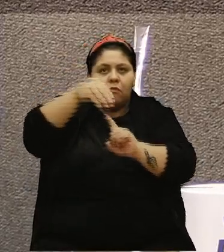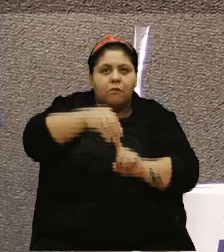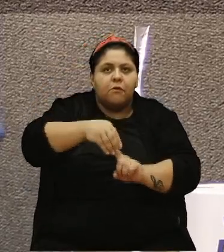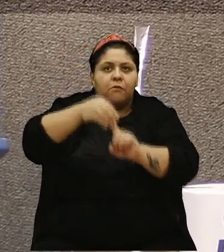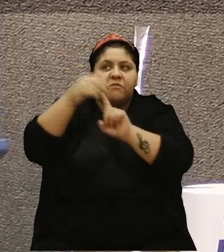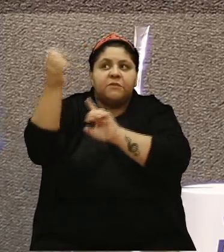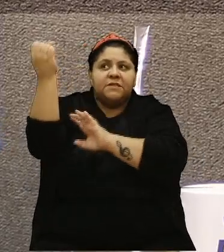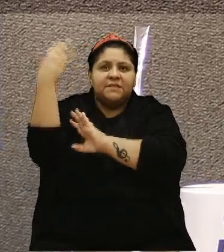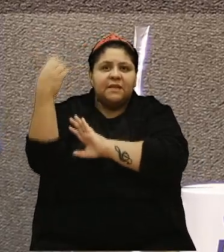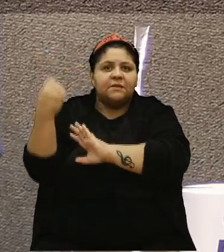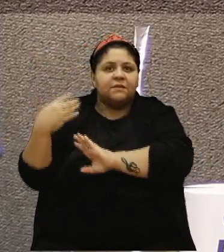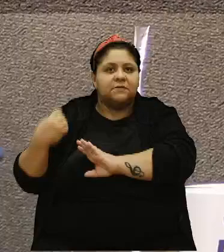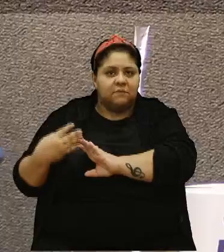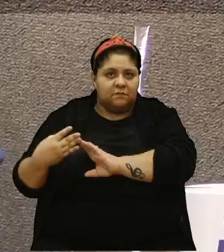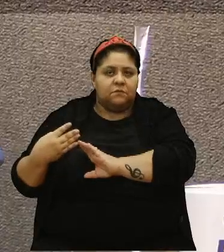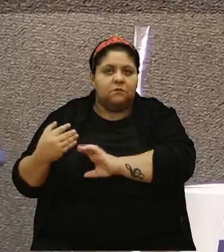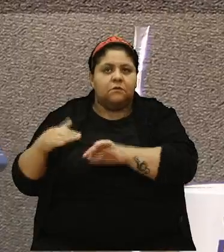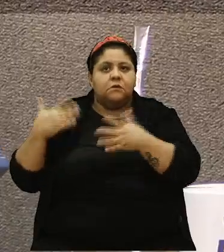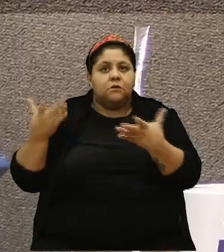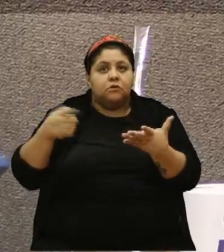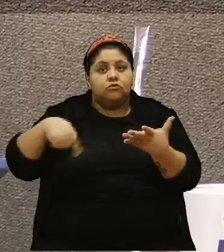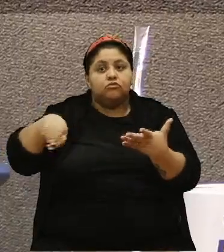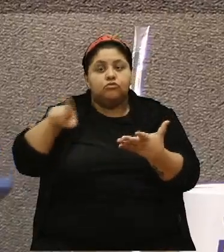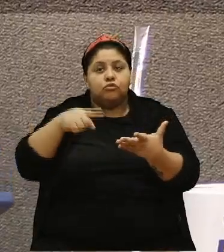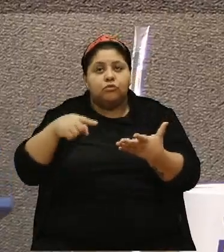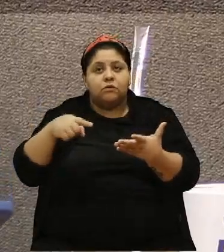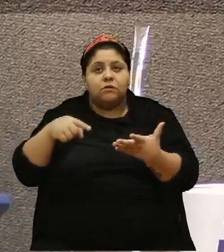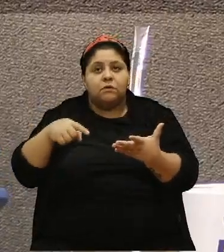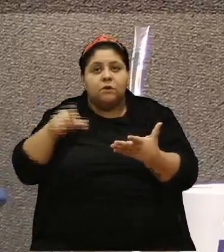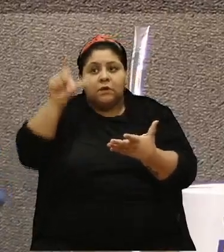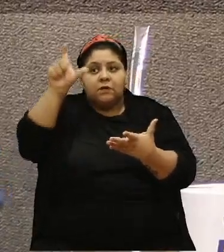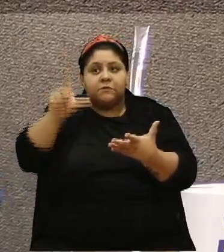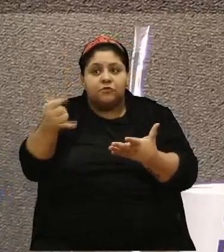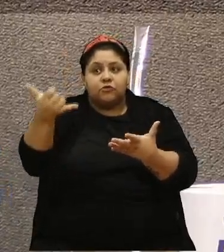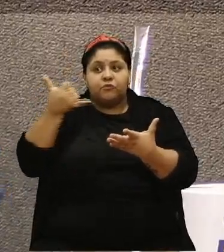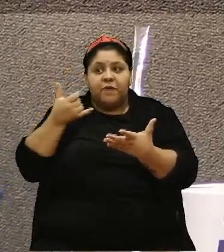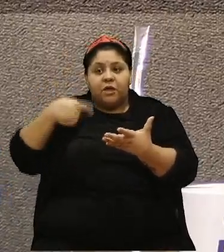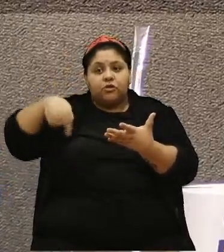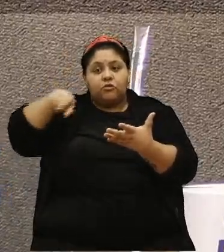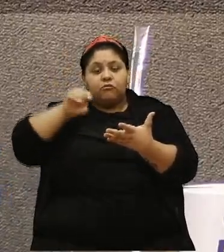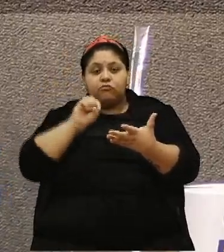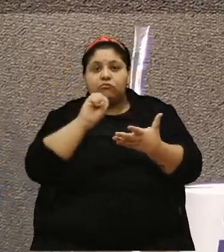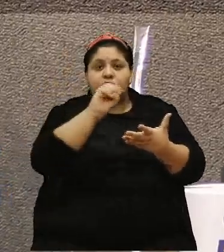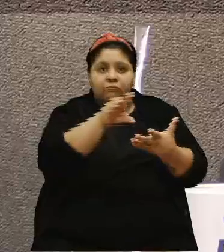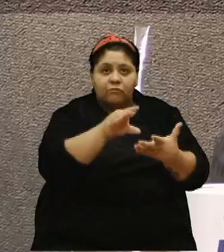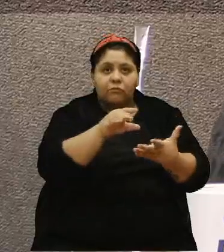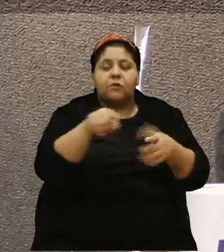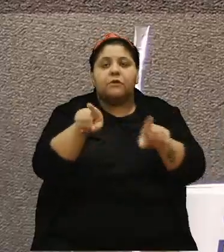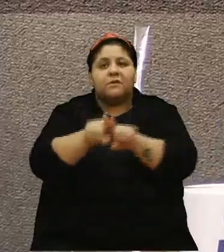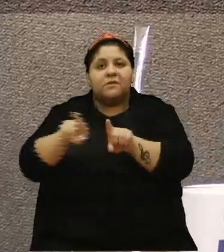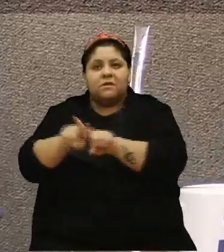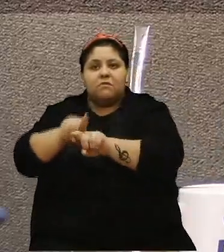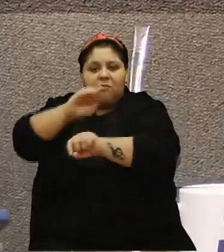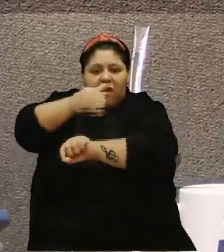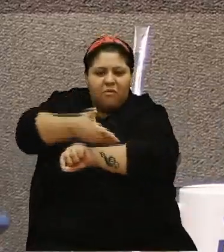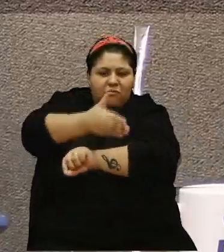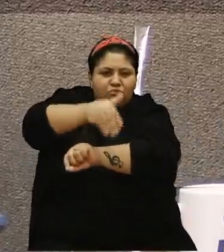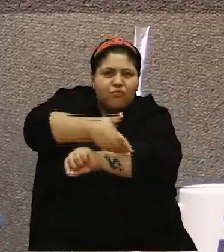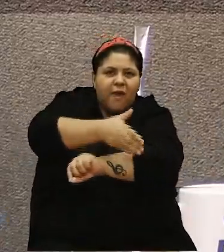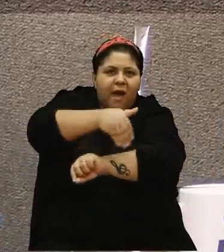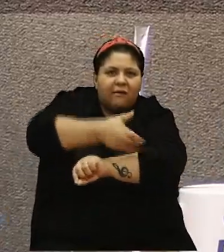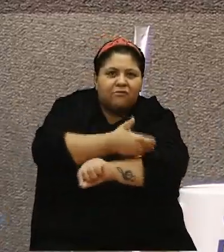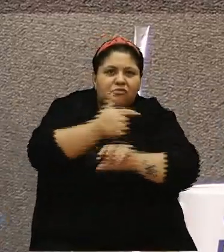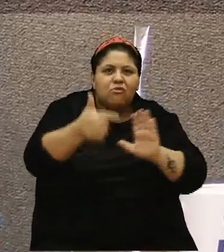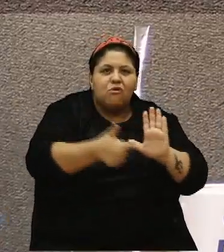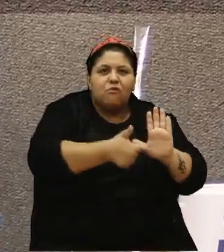de sinalização. Então, são coisas que nos chegam e que a gente precisa encaminhar. Em outros momentos, a questão de muitos buracos, situando, mostrando